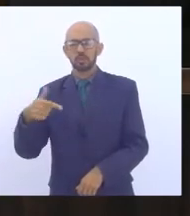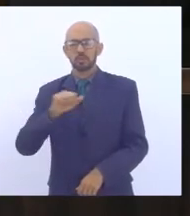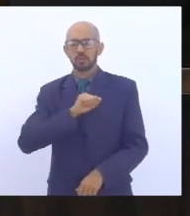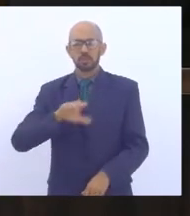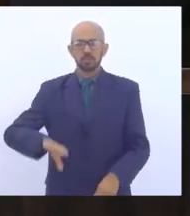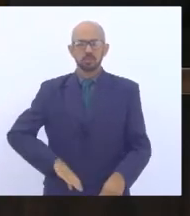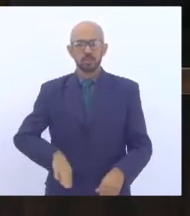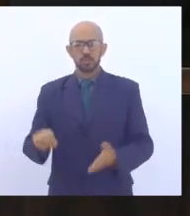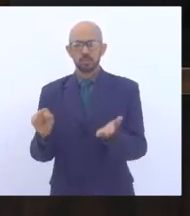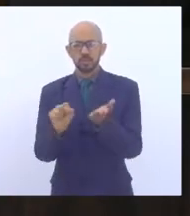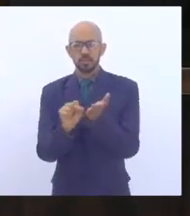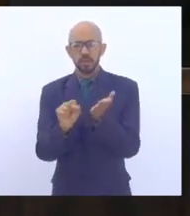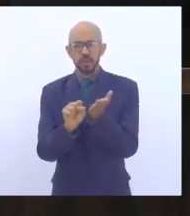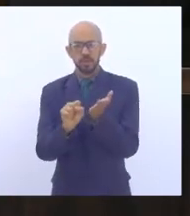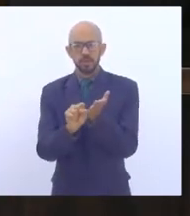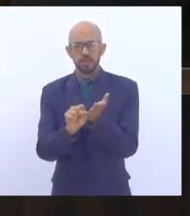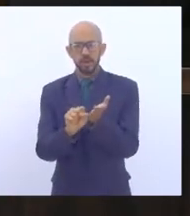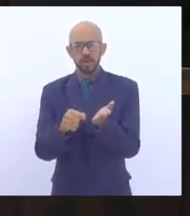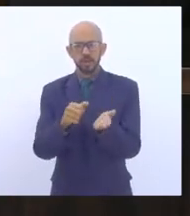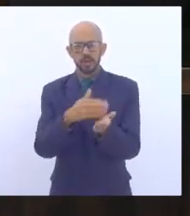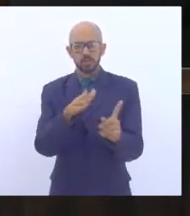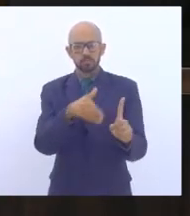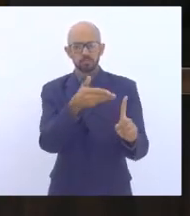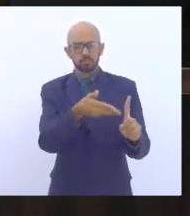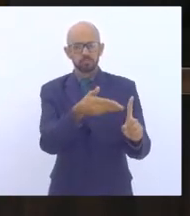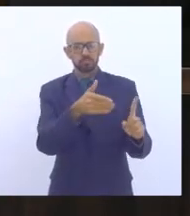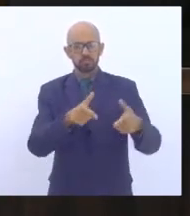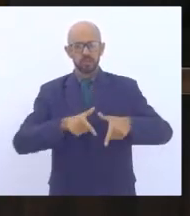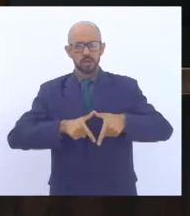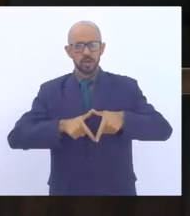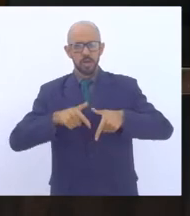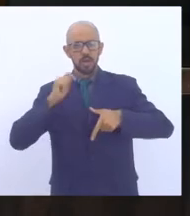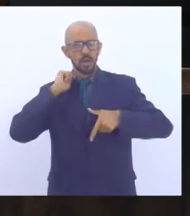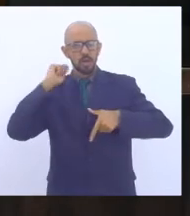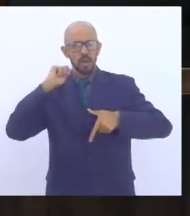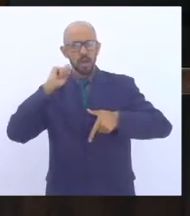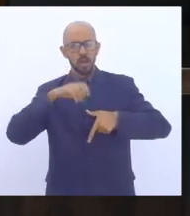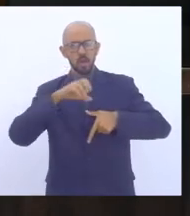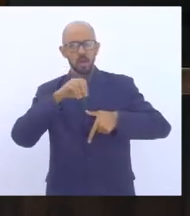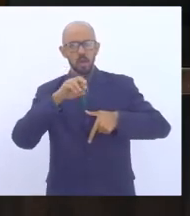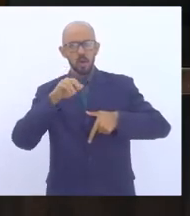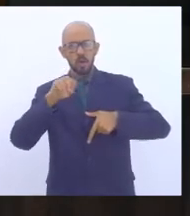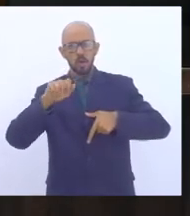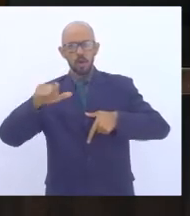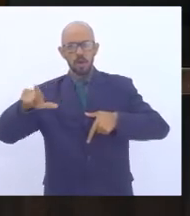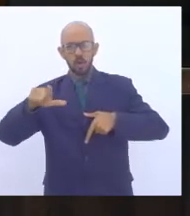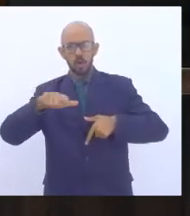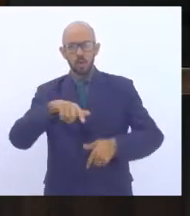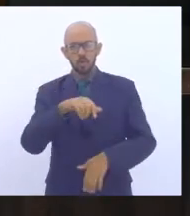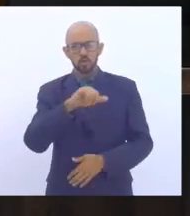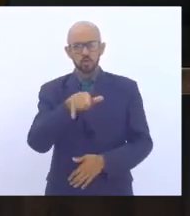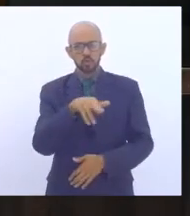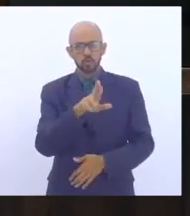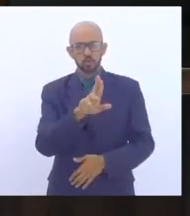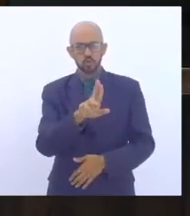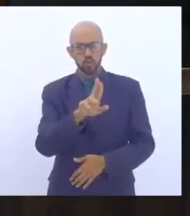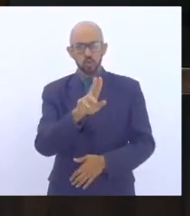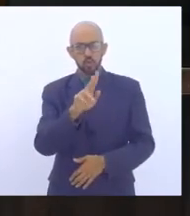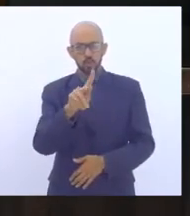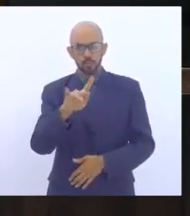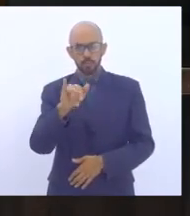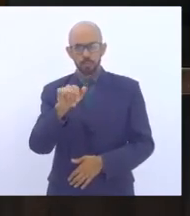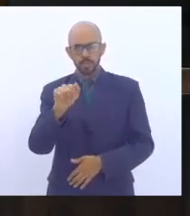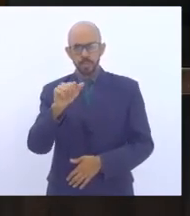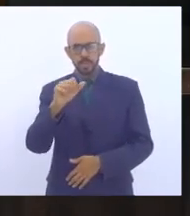Ceciliano e Samuel Malafaia concede medalha Tiradentes e respectivo diploma ao coronel Jupiá Sul Tadeu Martins Belo